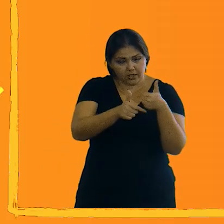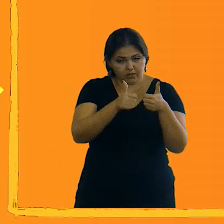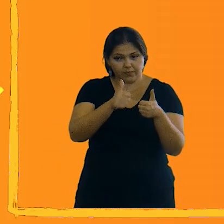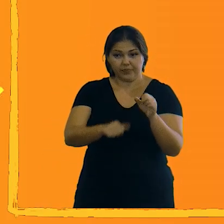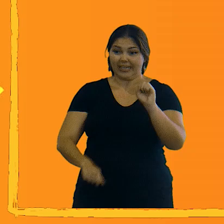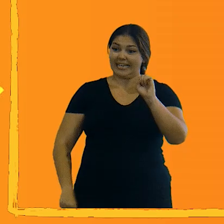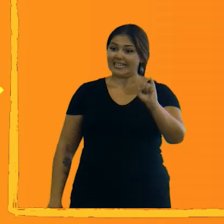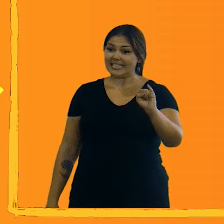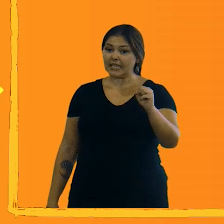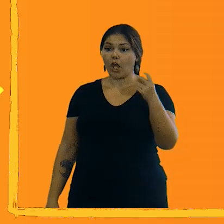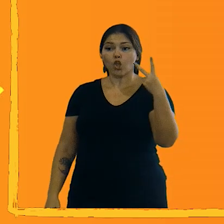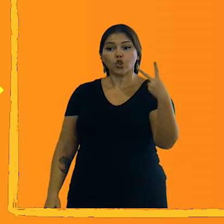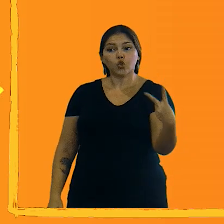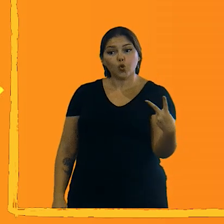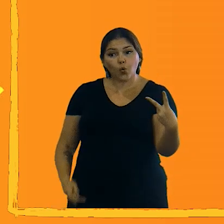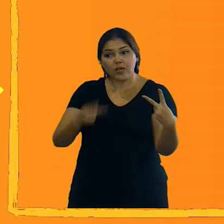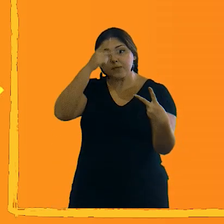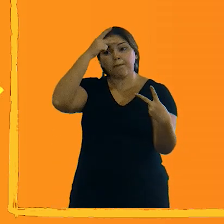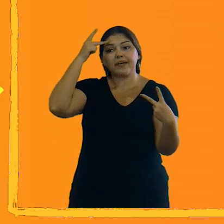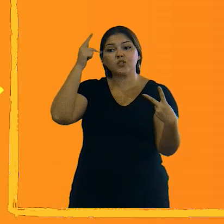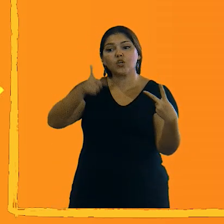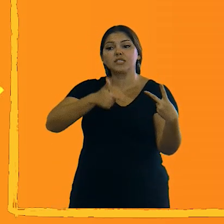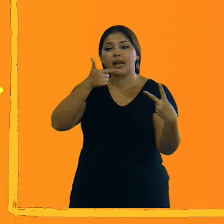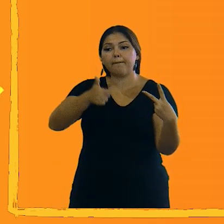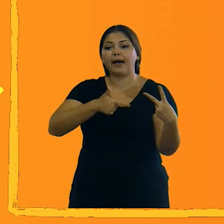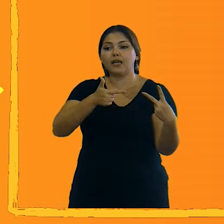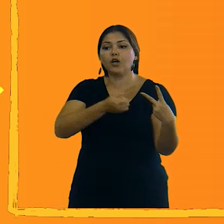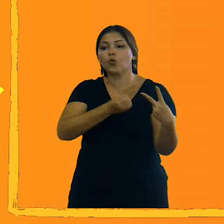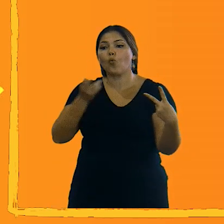dois pintores eu vou gastar quanto